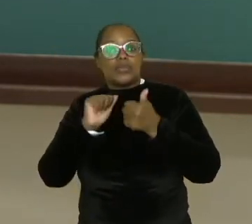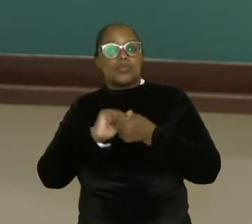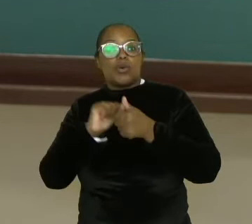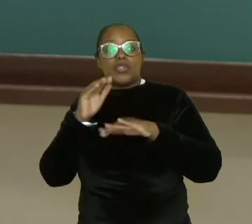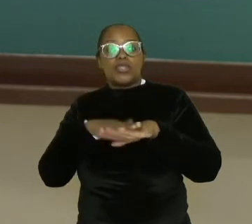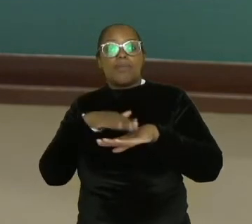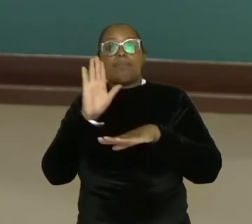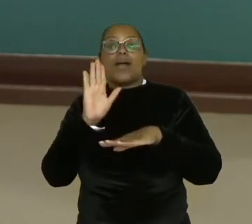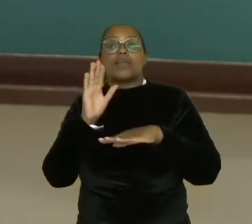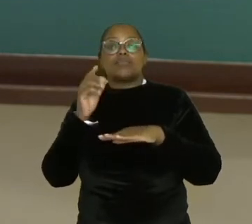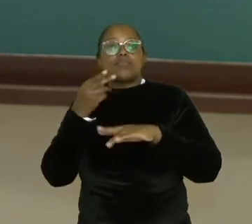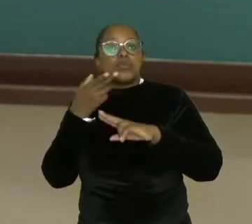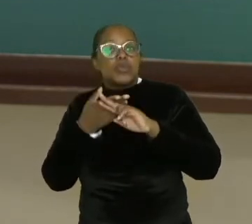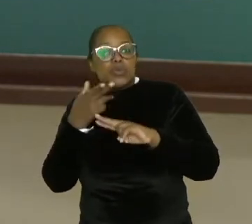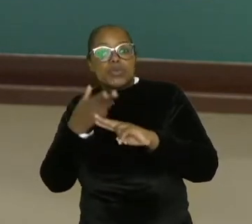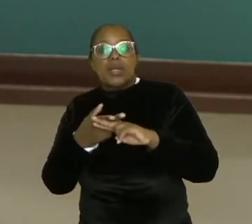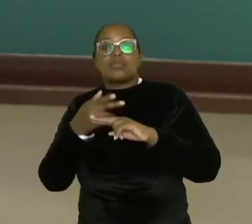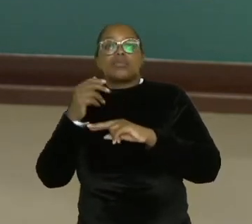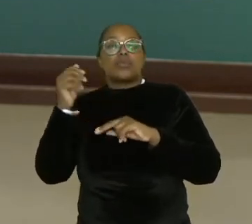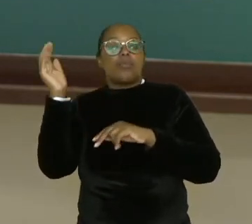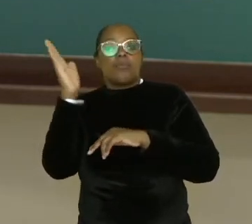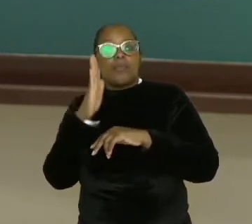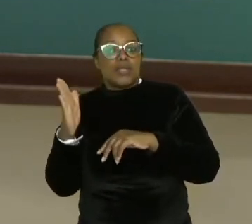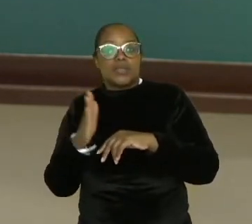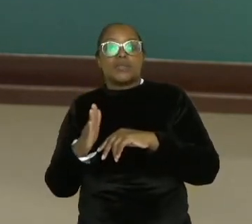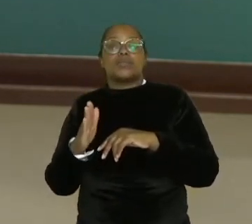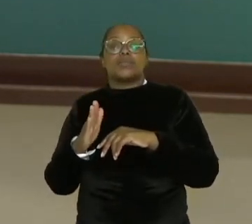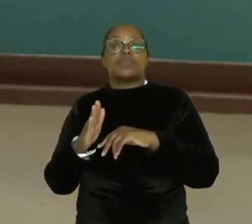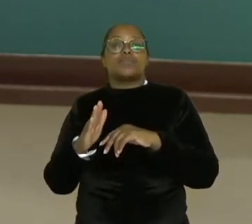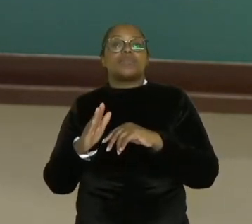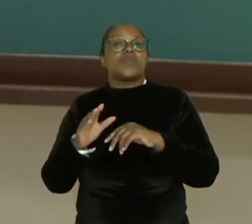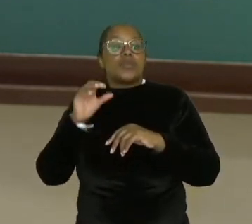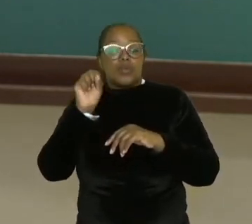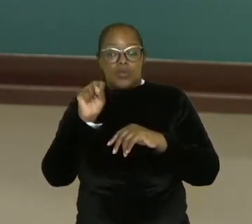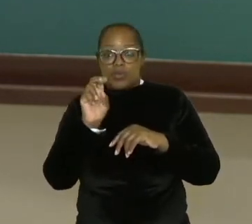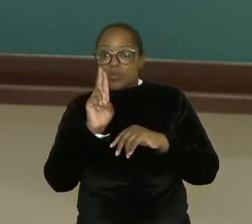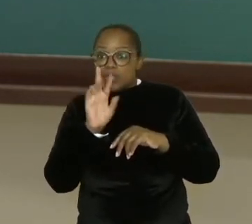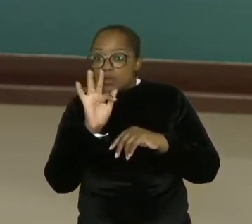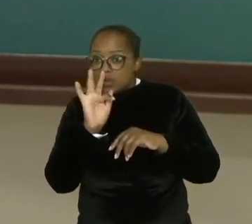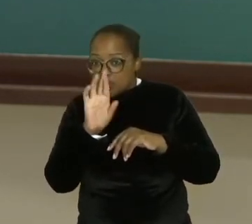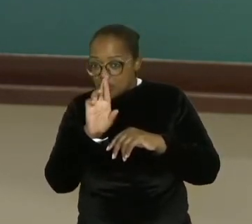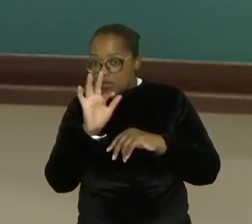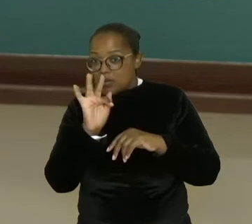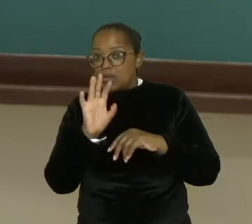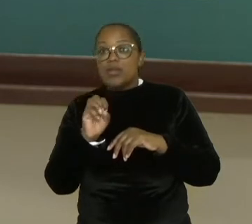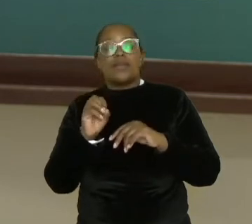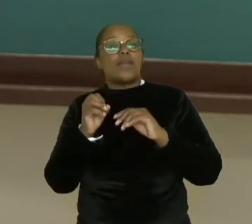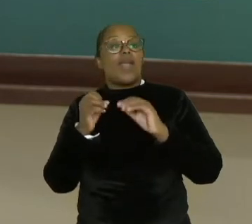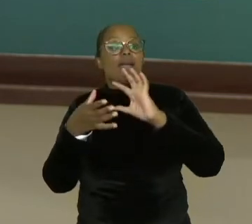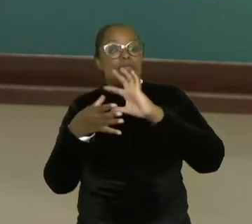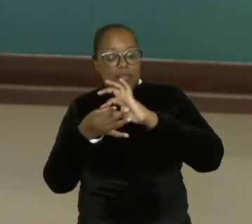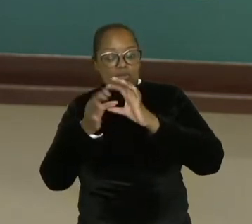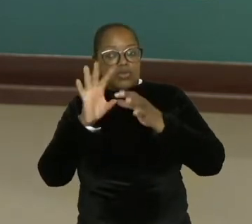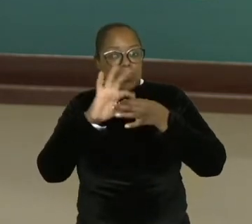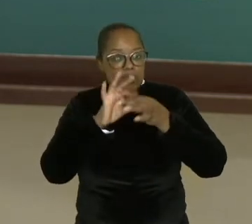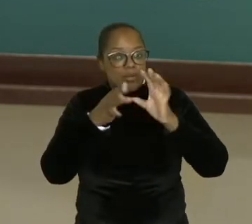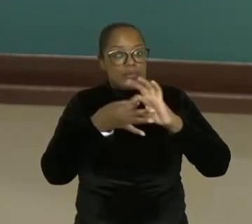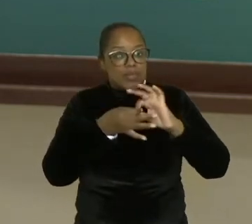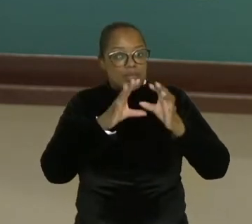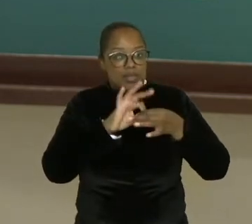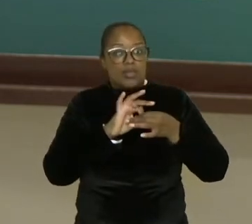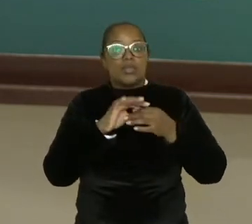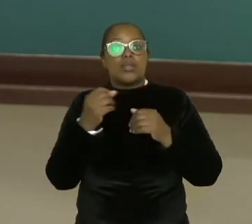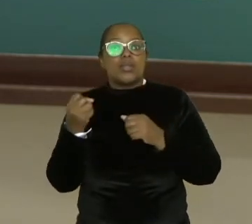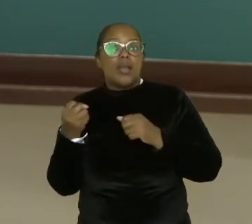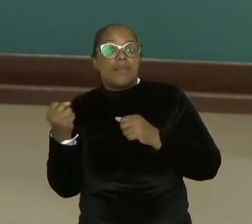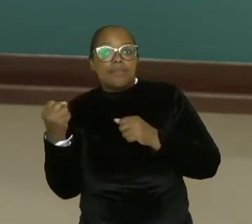Ele é reconhecido em 2016, o surf foi reconhecido como esporte olímpico e a primeira vez